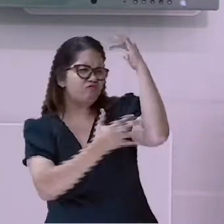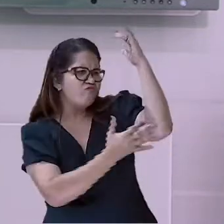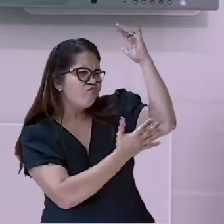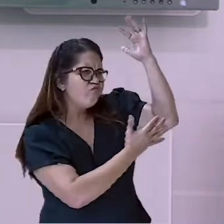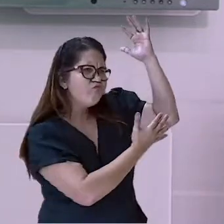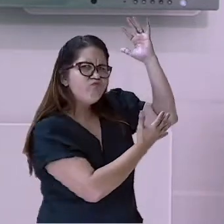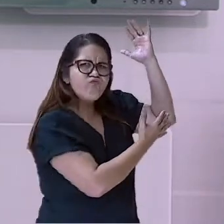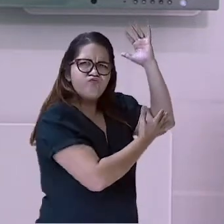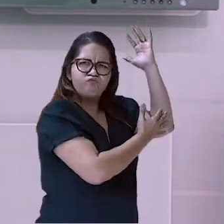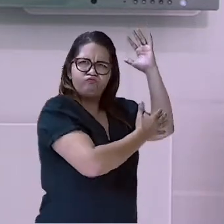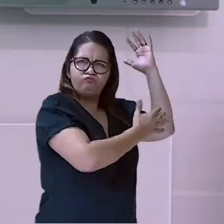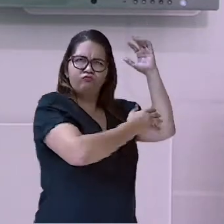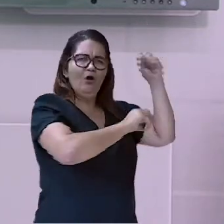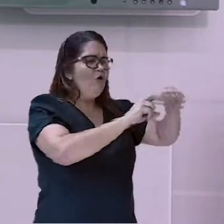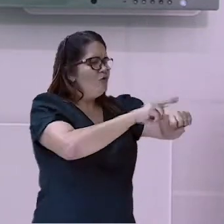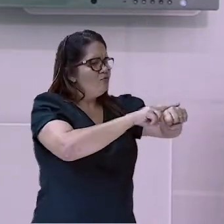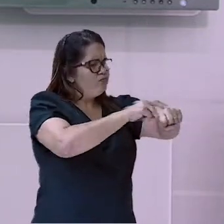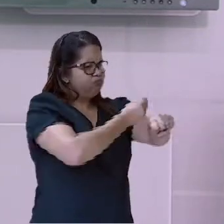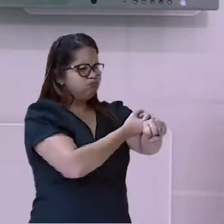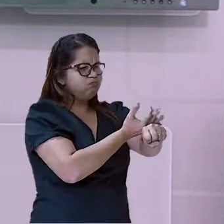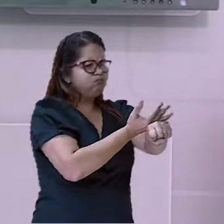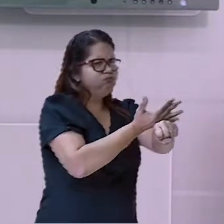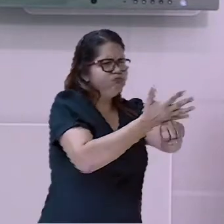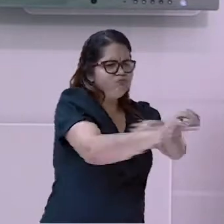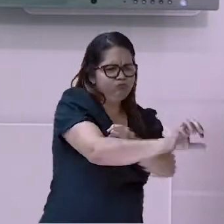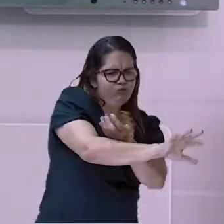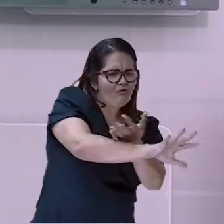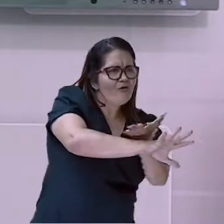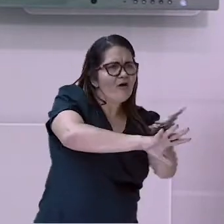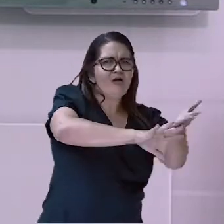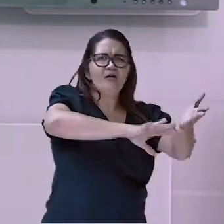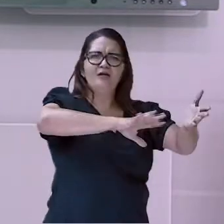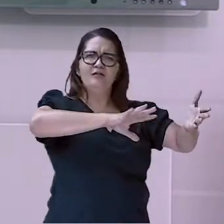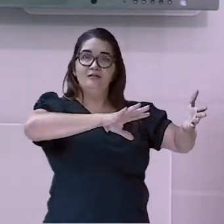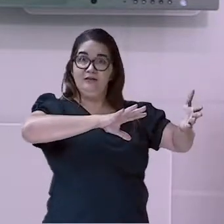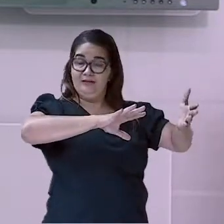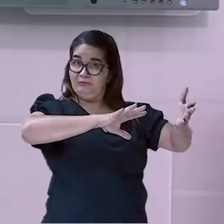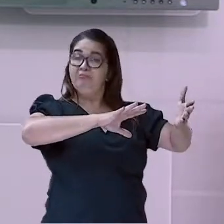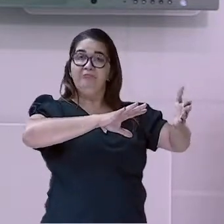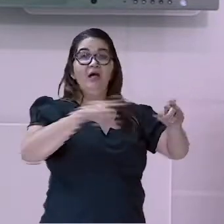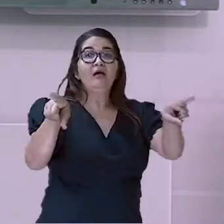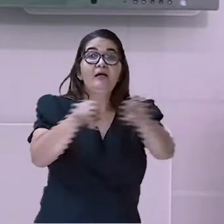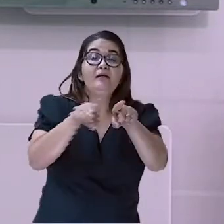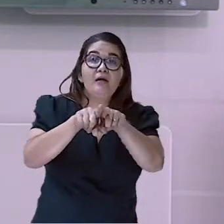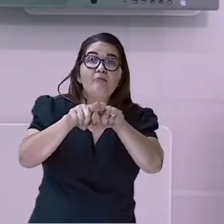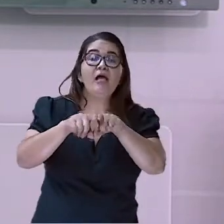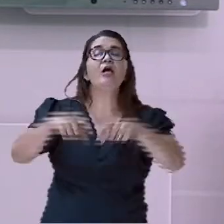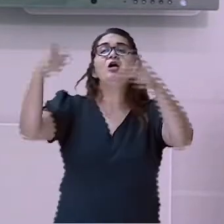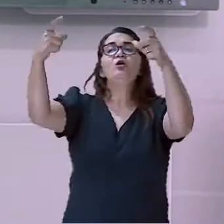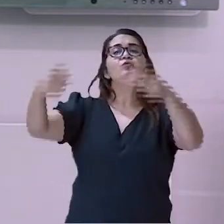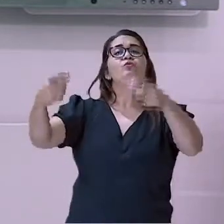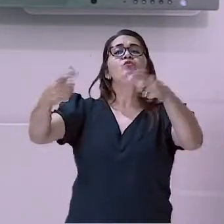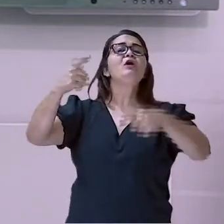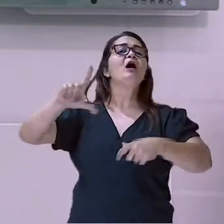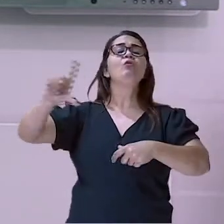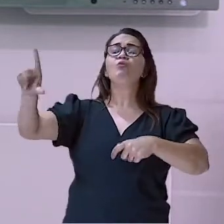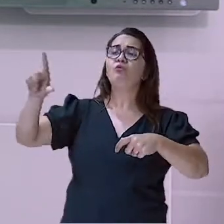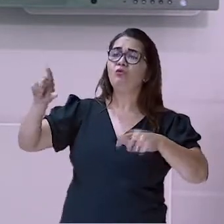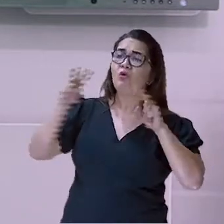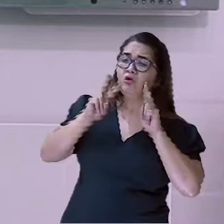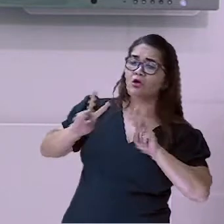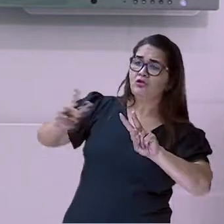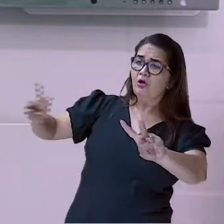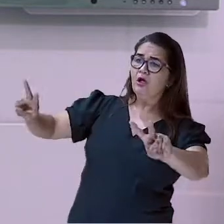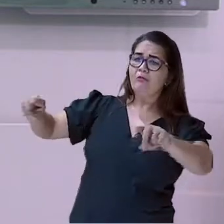densa. Ou às vezes a gente olha e a gente tem um campo, né? Uma pastagem assim parecendo. O